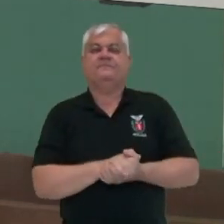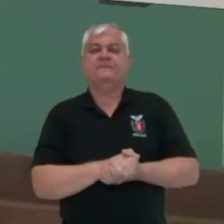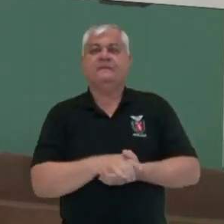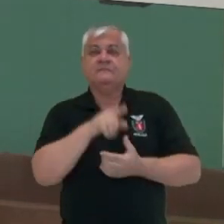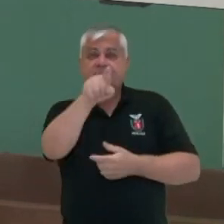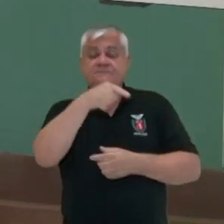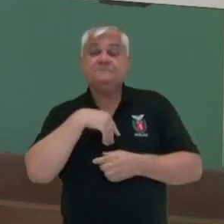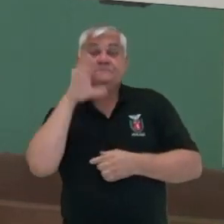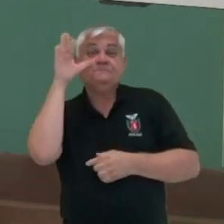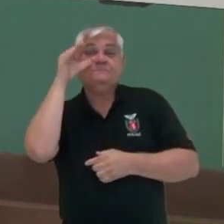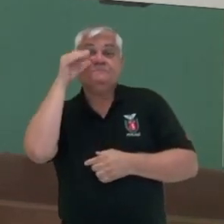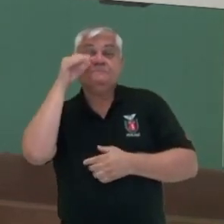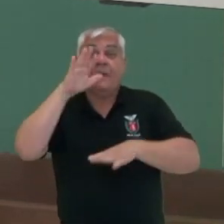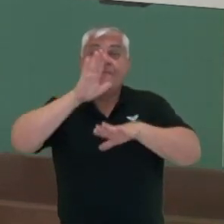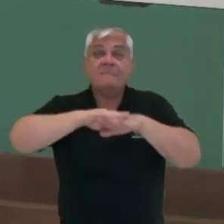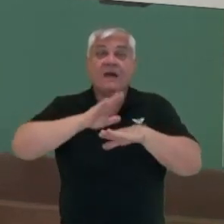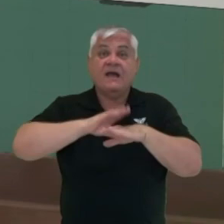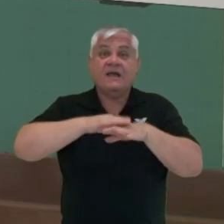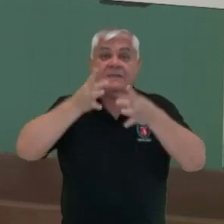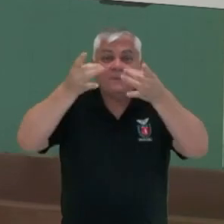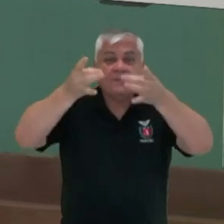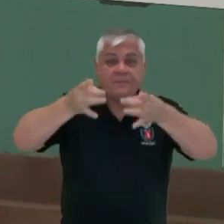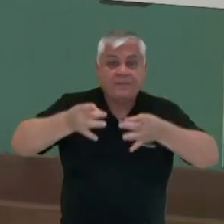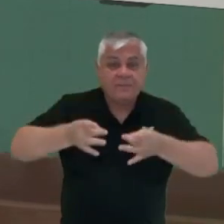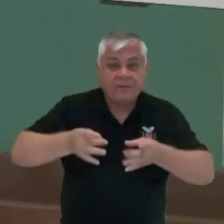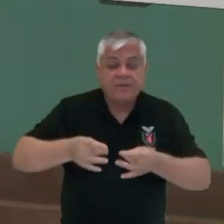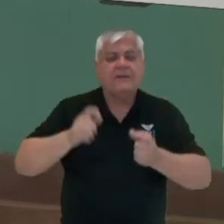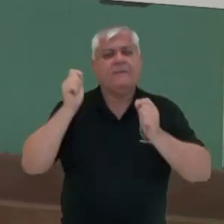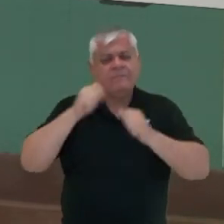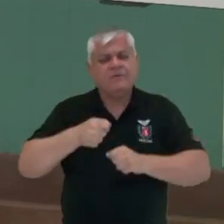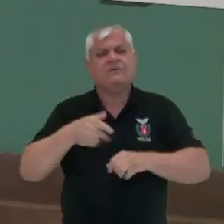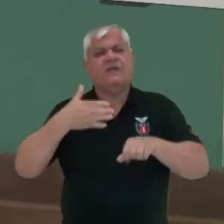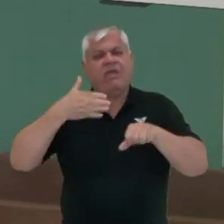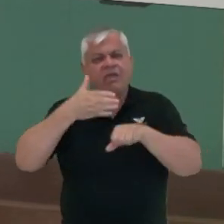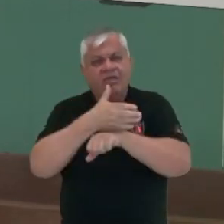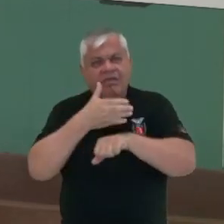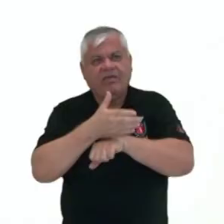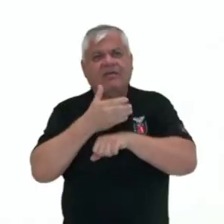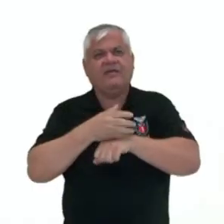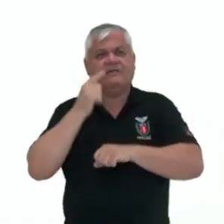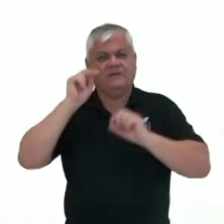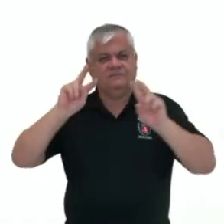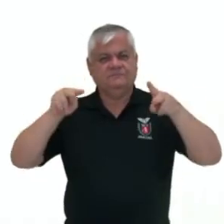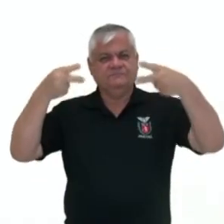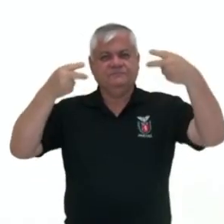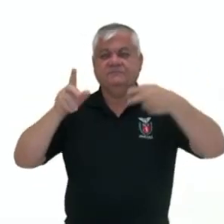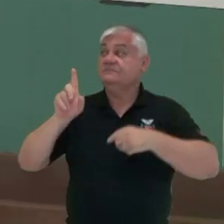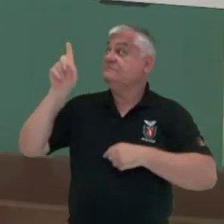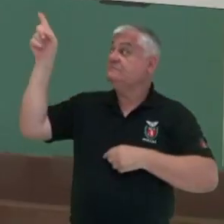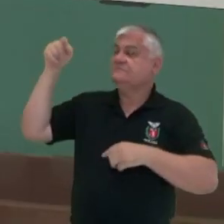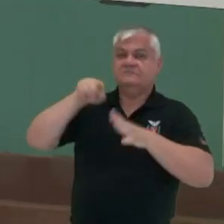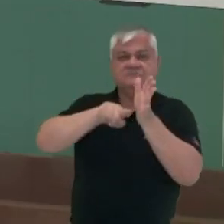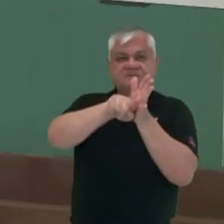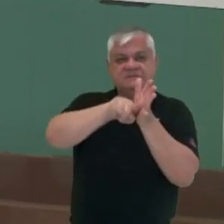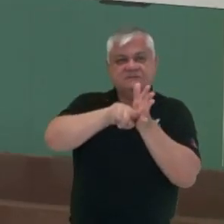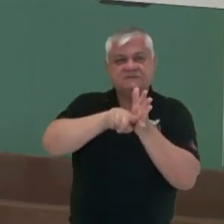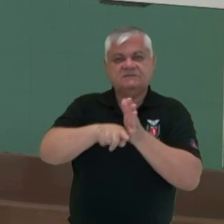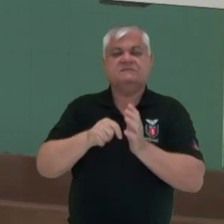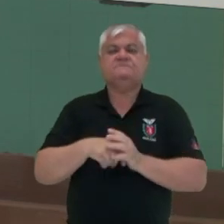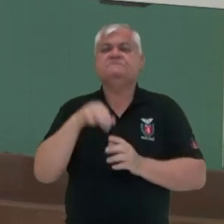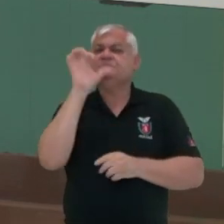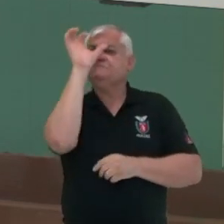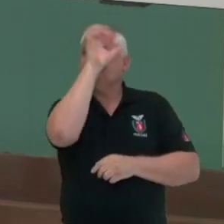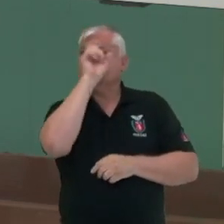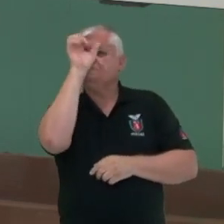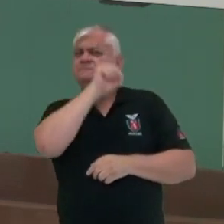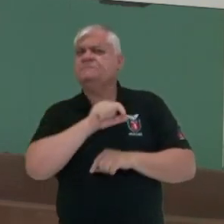quiserem saber um pouquinho mais sobre essa diferença do olímpico e do profissional, deixo um link aqui para vocês pesquisarem. E o que nós vimos